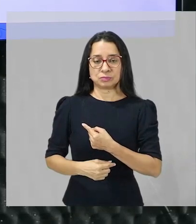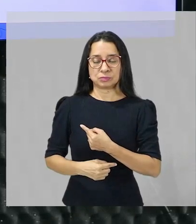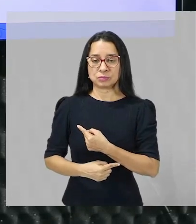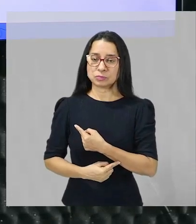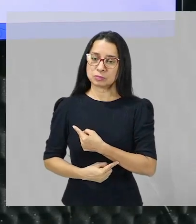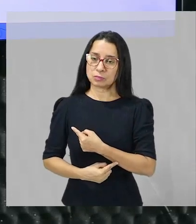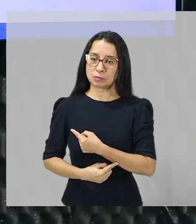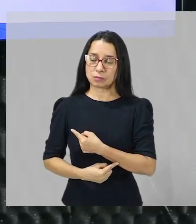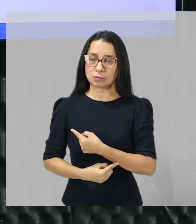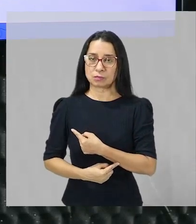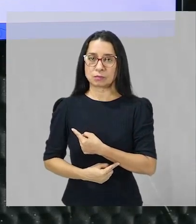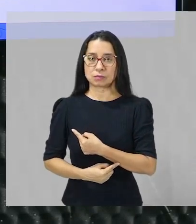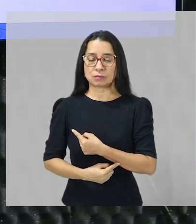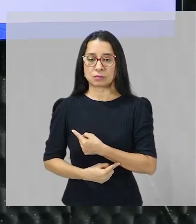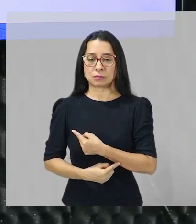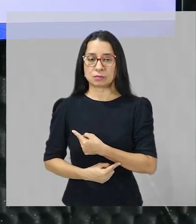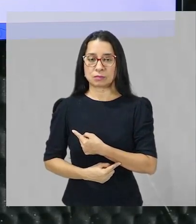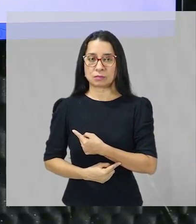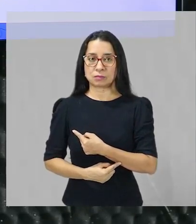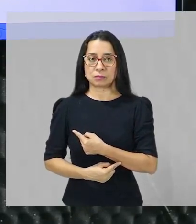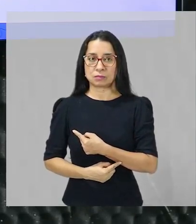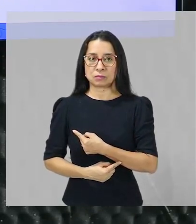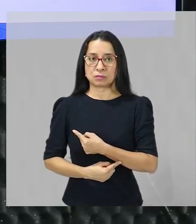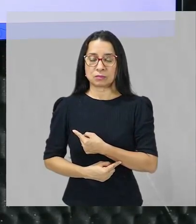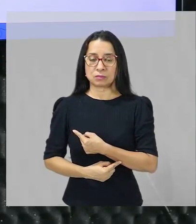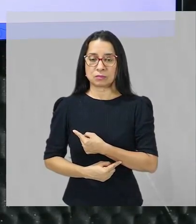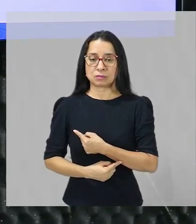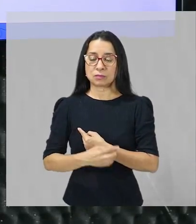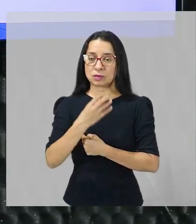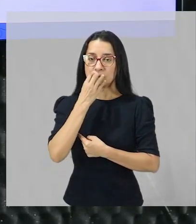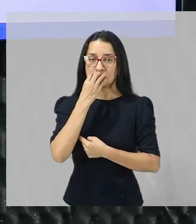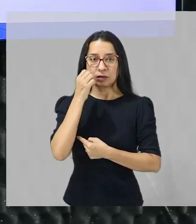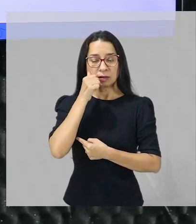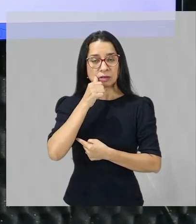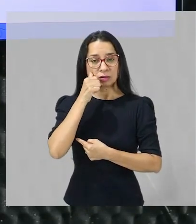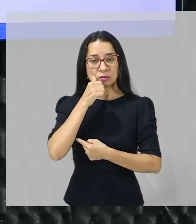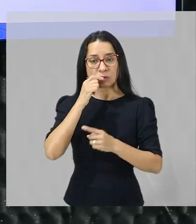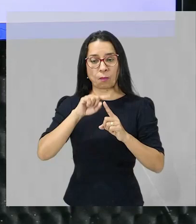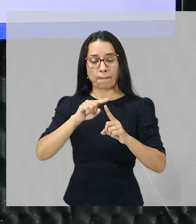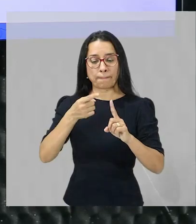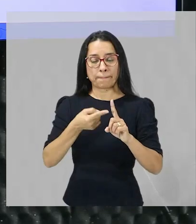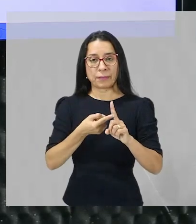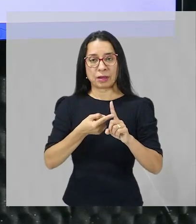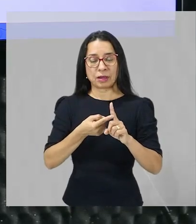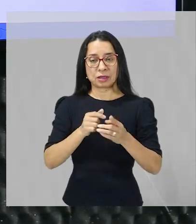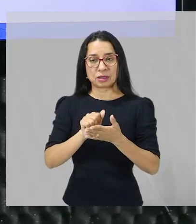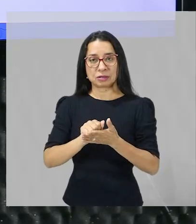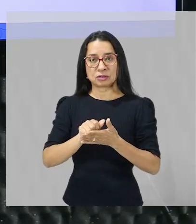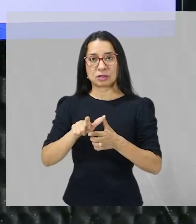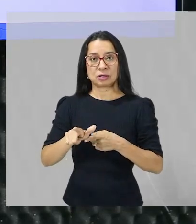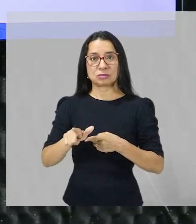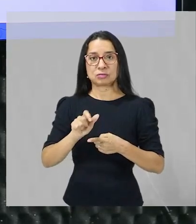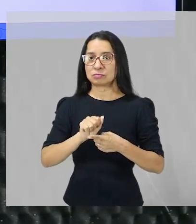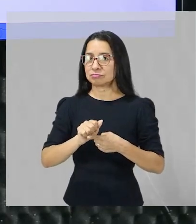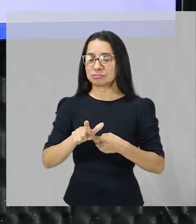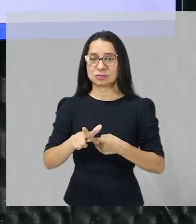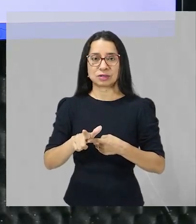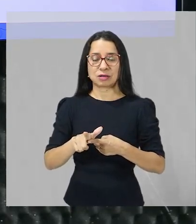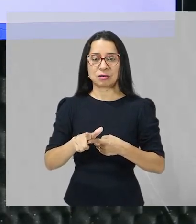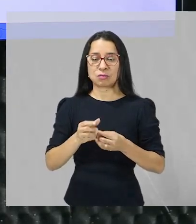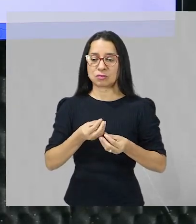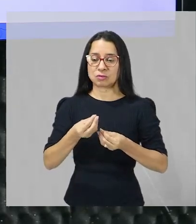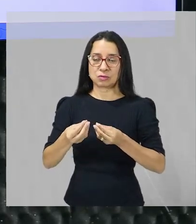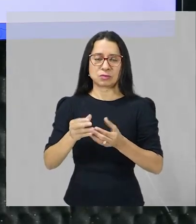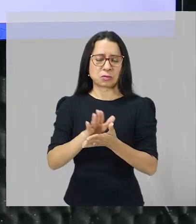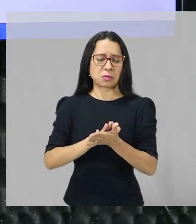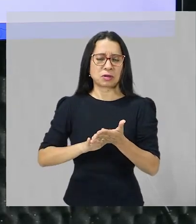qual ocorreu a gestação. Ou seja, essa fêmea bem aqui, ela é chamada de barriga de aluguel. Ela não doa nada, ela apenas só vai